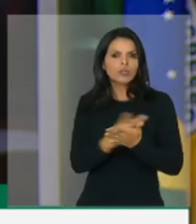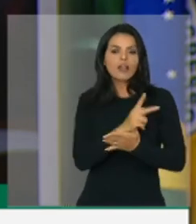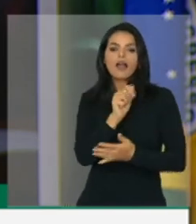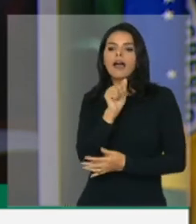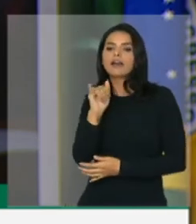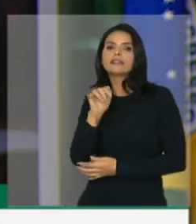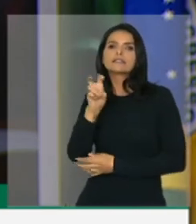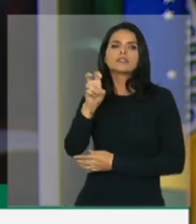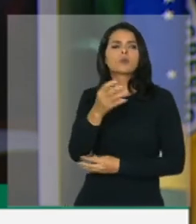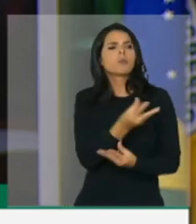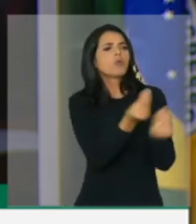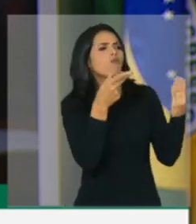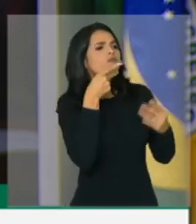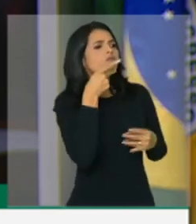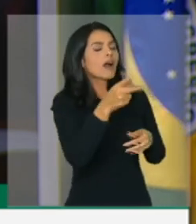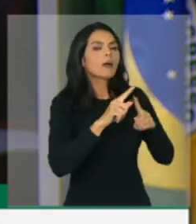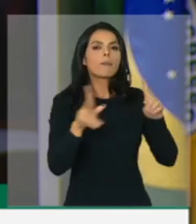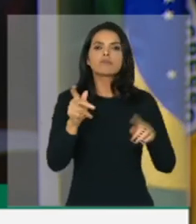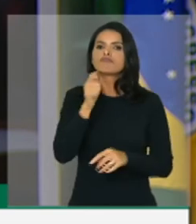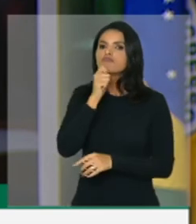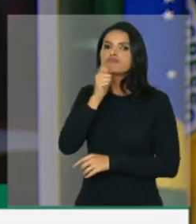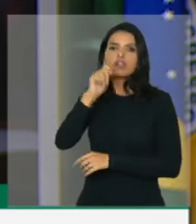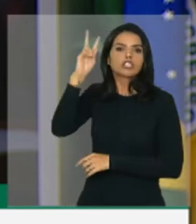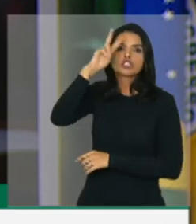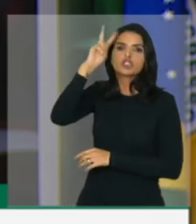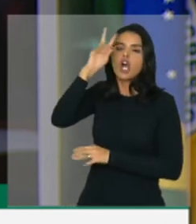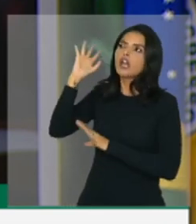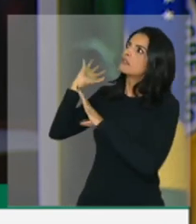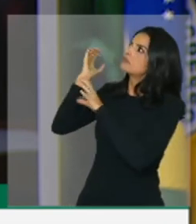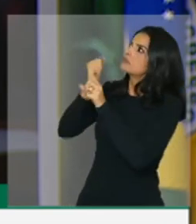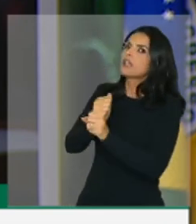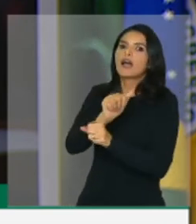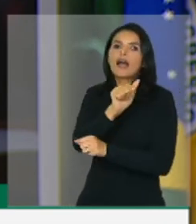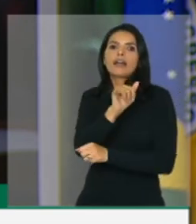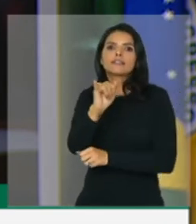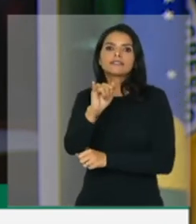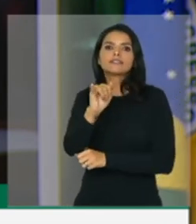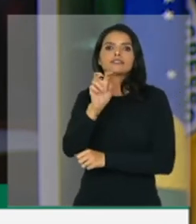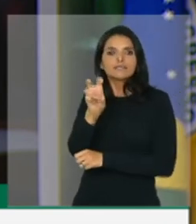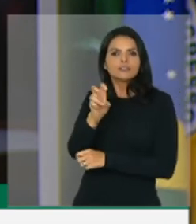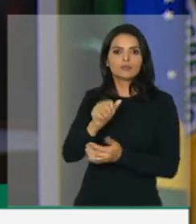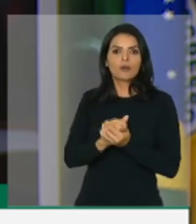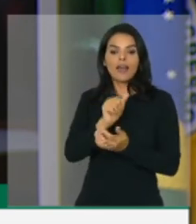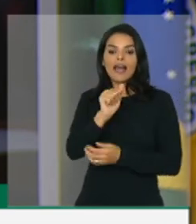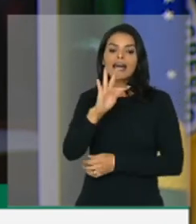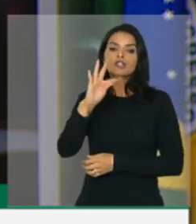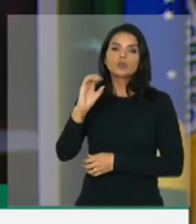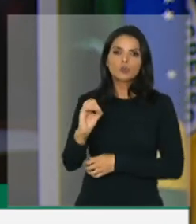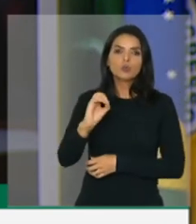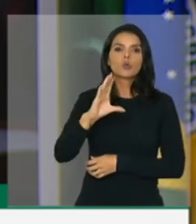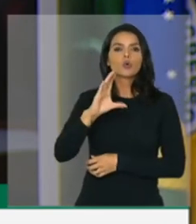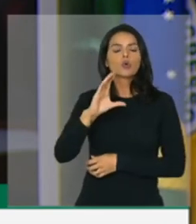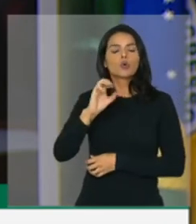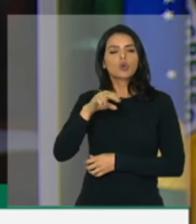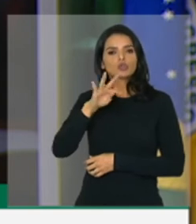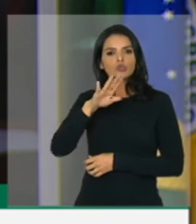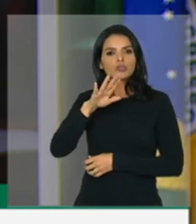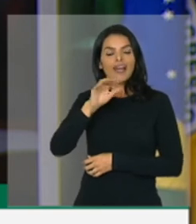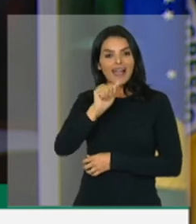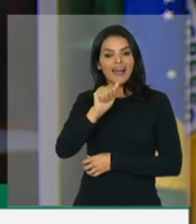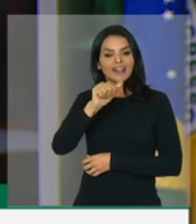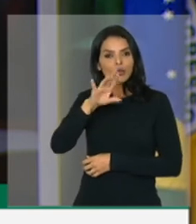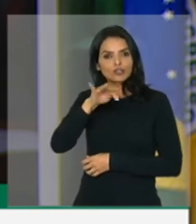conhecem a história do ato institucional número 5. Talvez não se lembrem, mas faço questão aqui de recordar aquilo